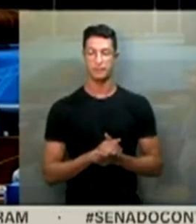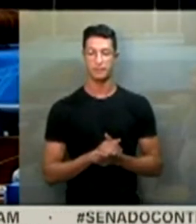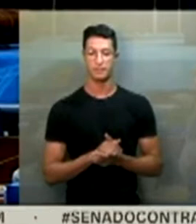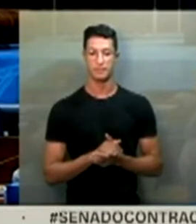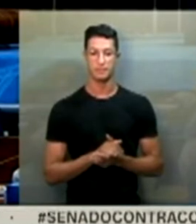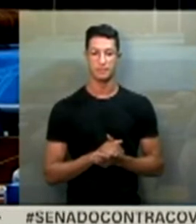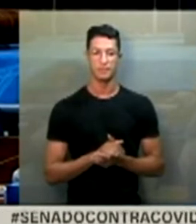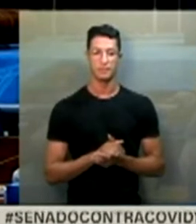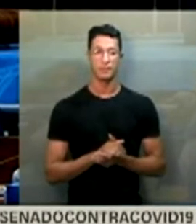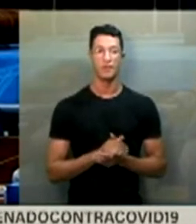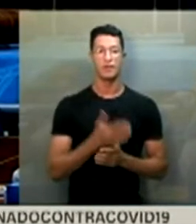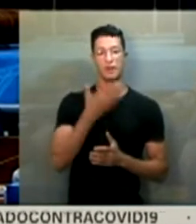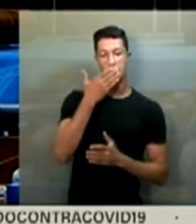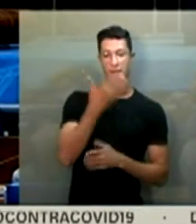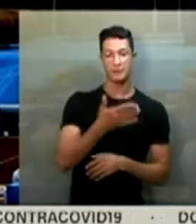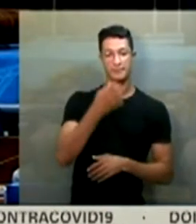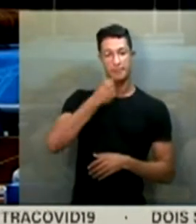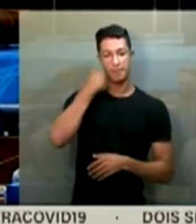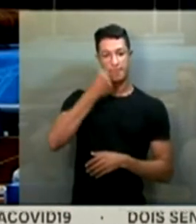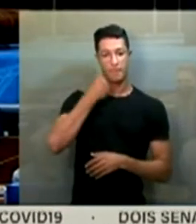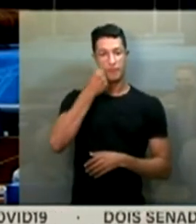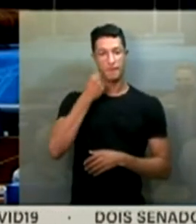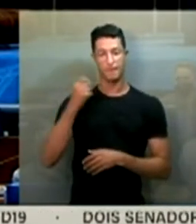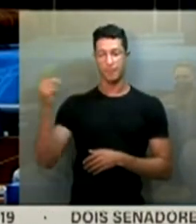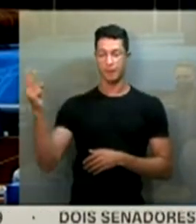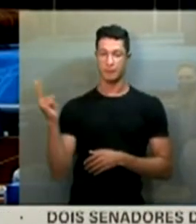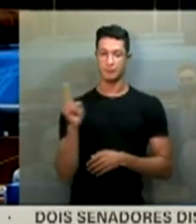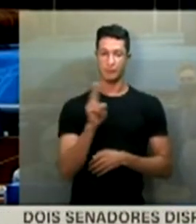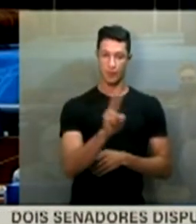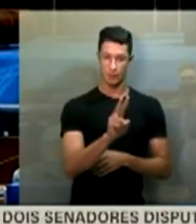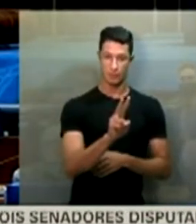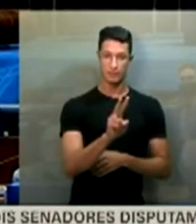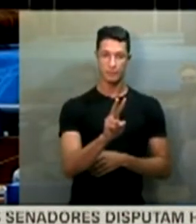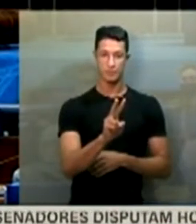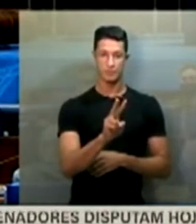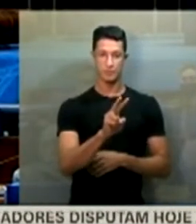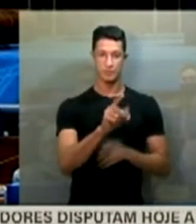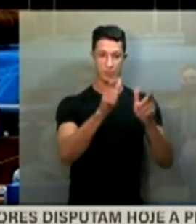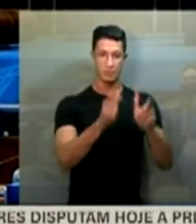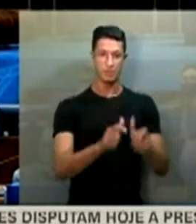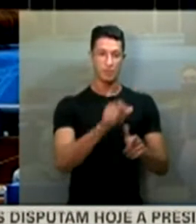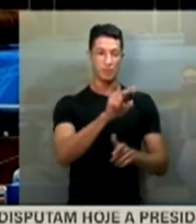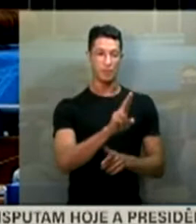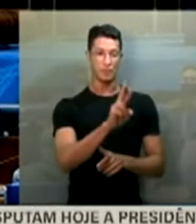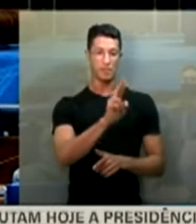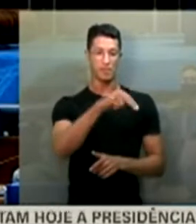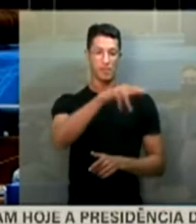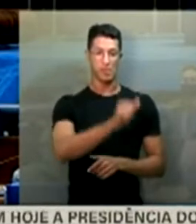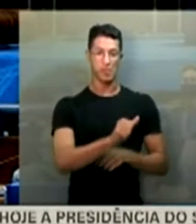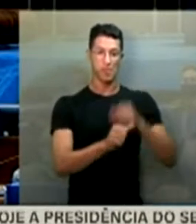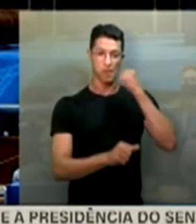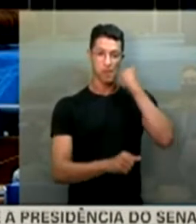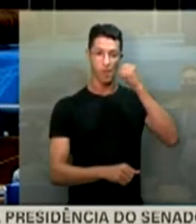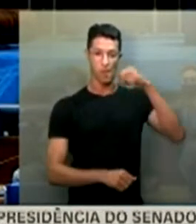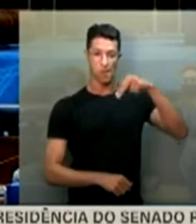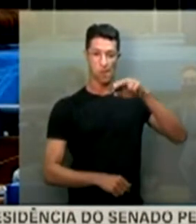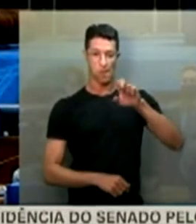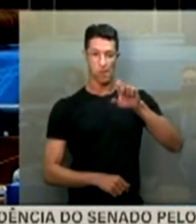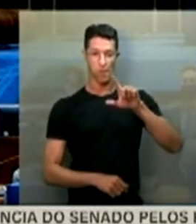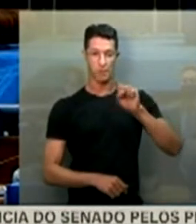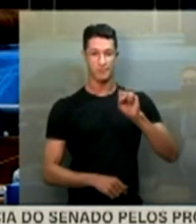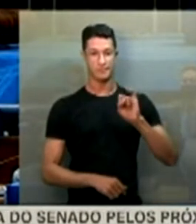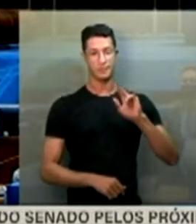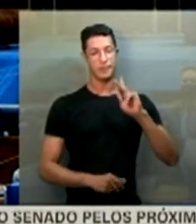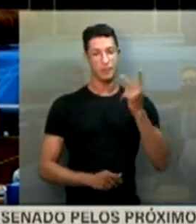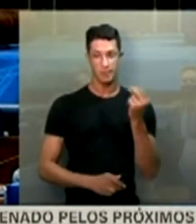Sim, solicito aos senadores que se dirijam aos locais de urnas. Senador Nelsinho Tradi.